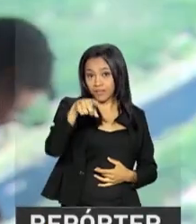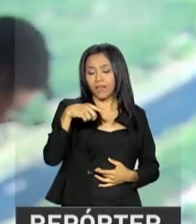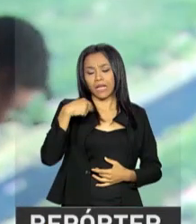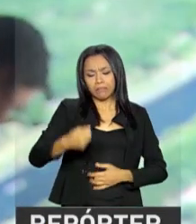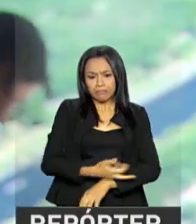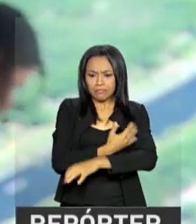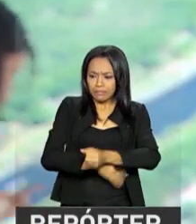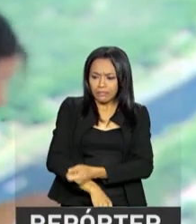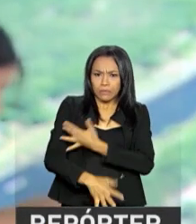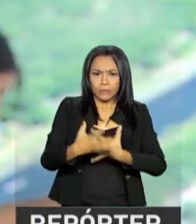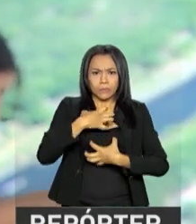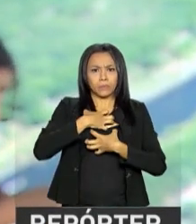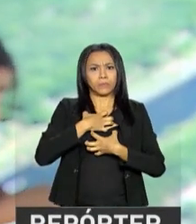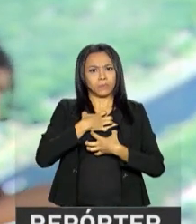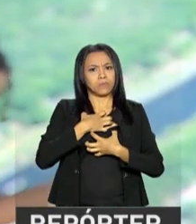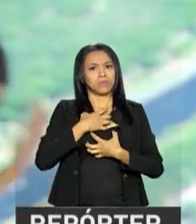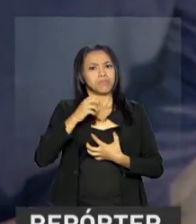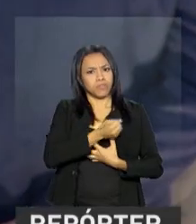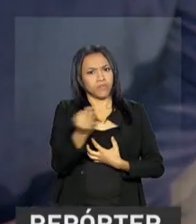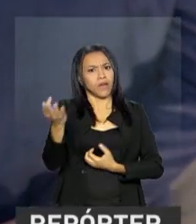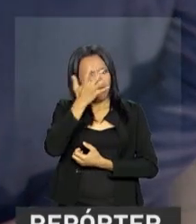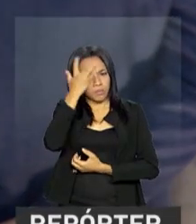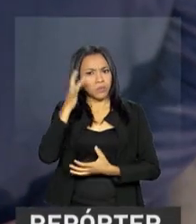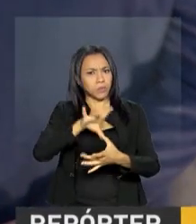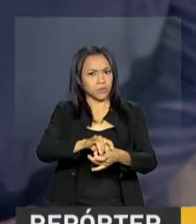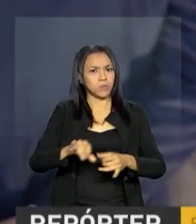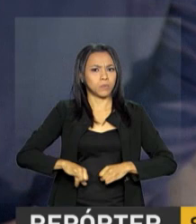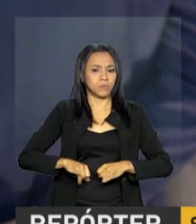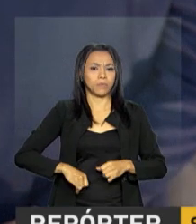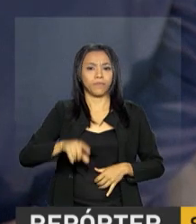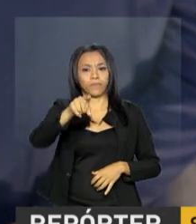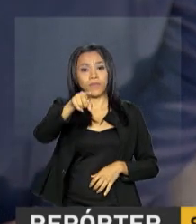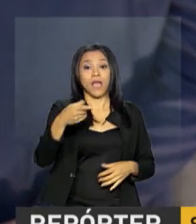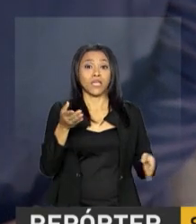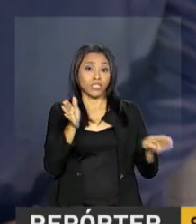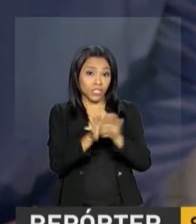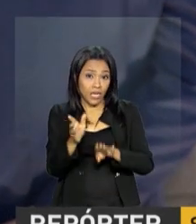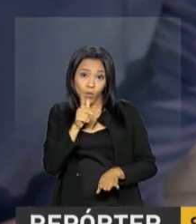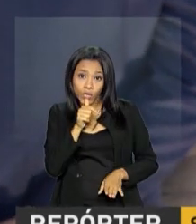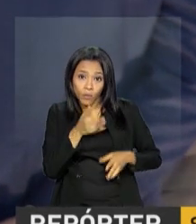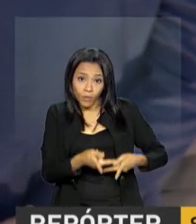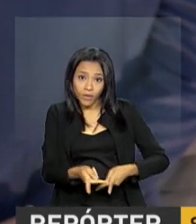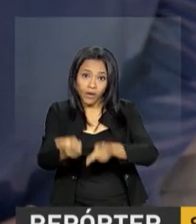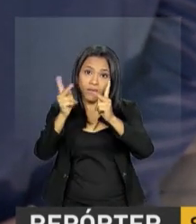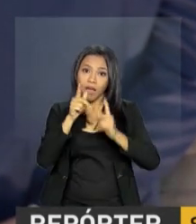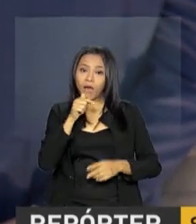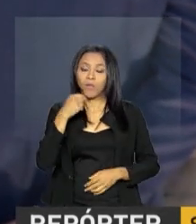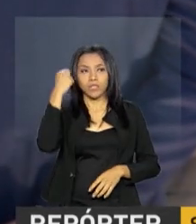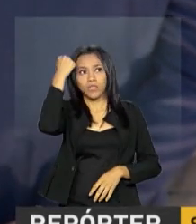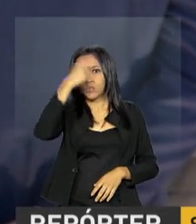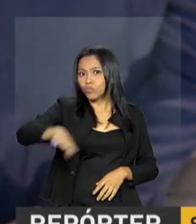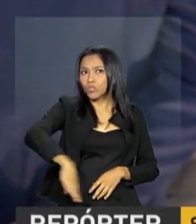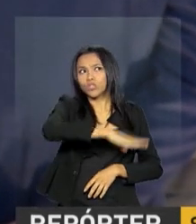se emocionou com a realidade de muita gente. A chegada do rio para essas pessoas que andam, às vezes, até um dia inteiro para uma